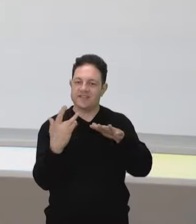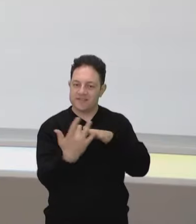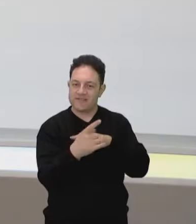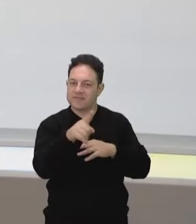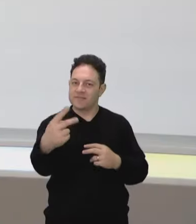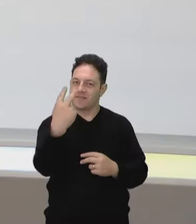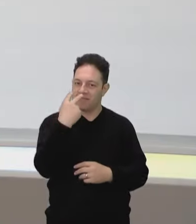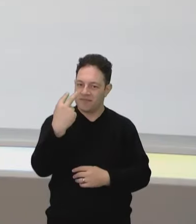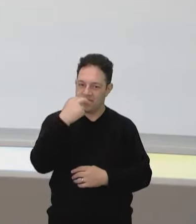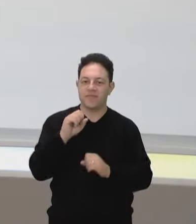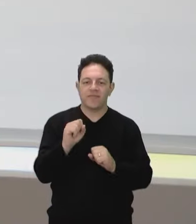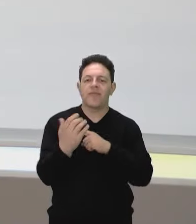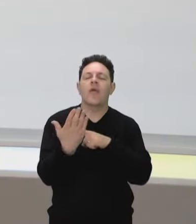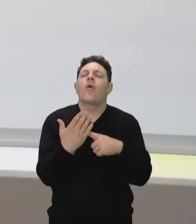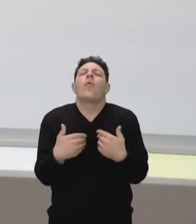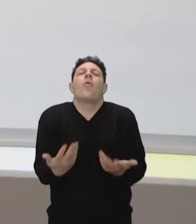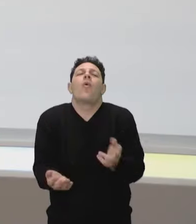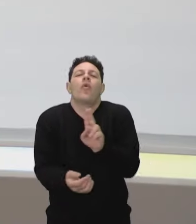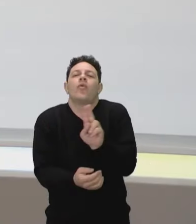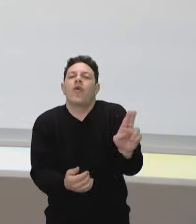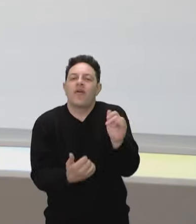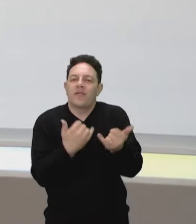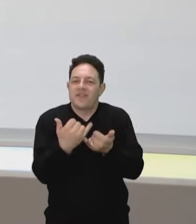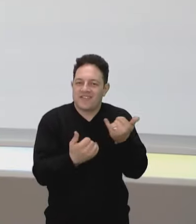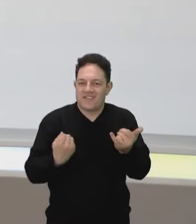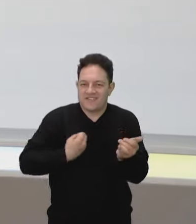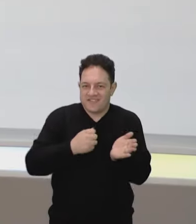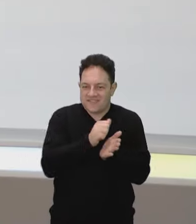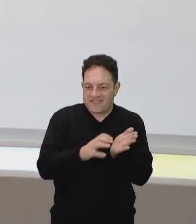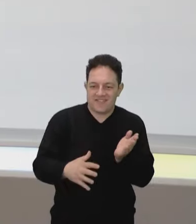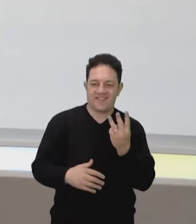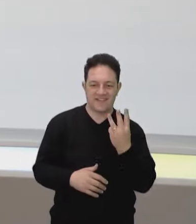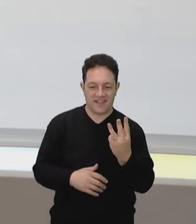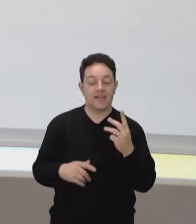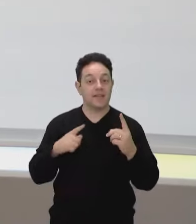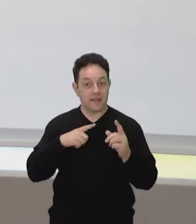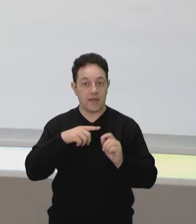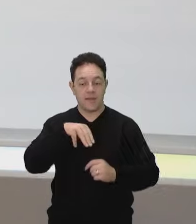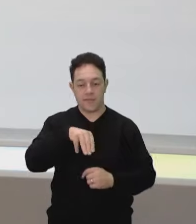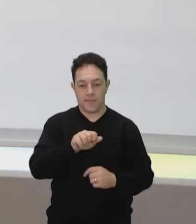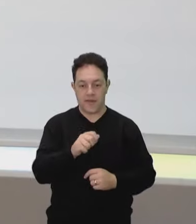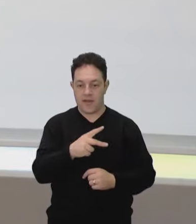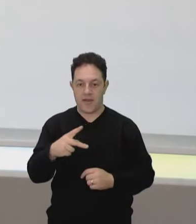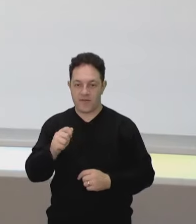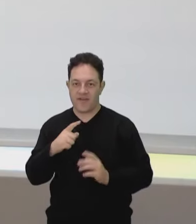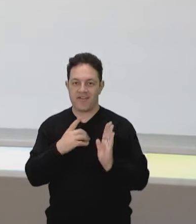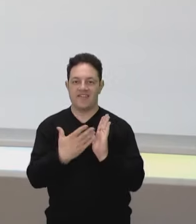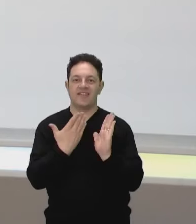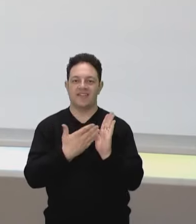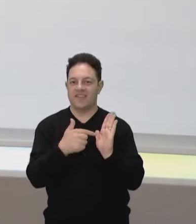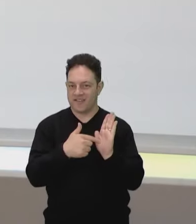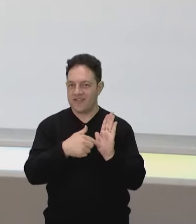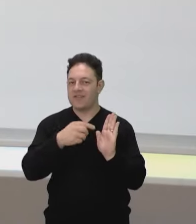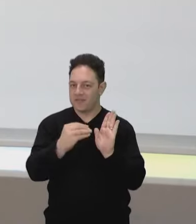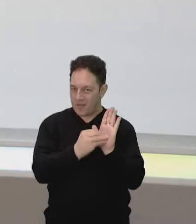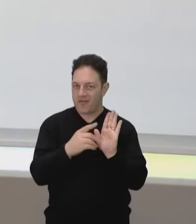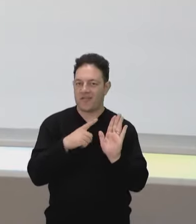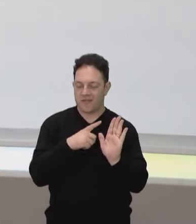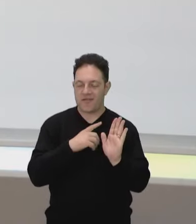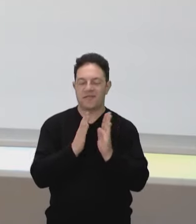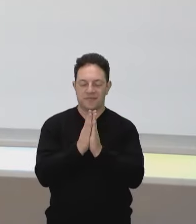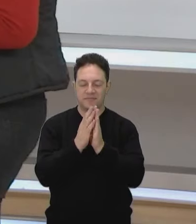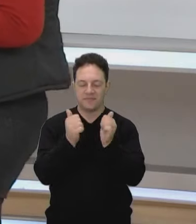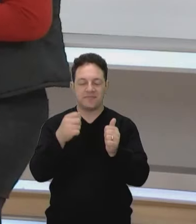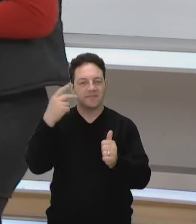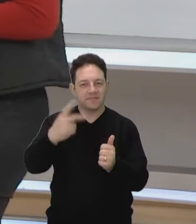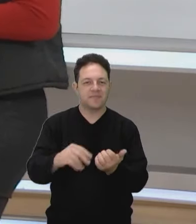estão me assistindo, como chama esse jogo da atividade 3, que está no mapa, o nosso caderninho aí do aprofundamento. Vamos então